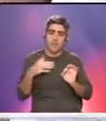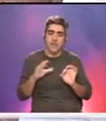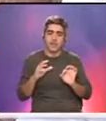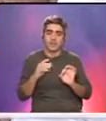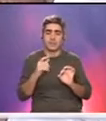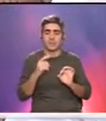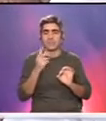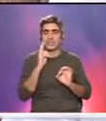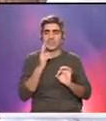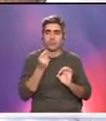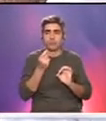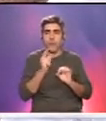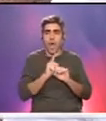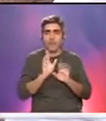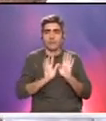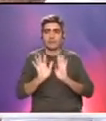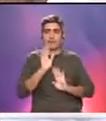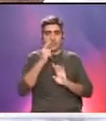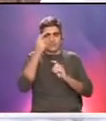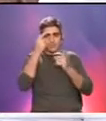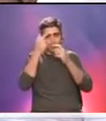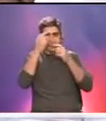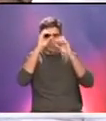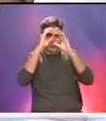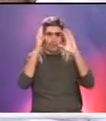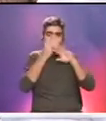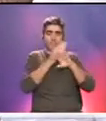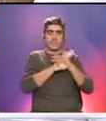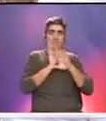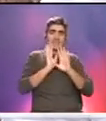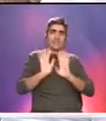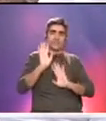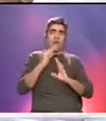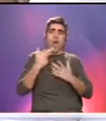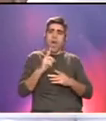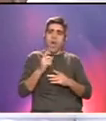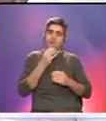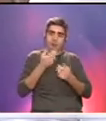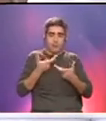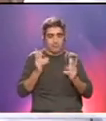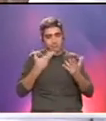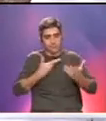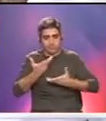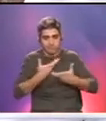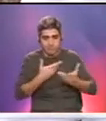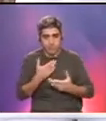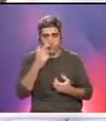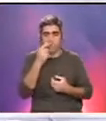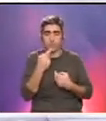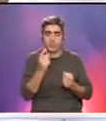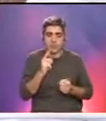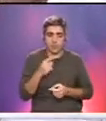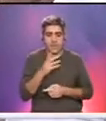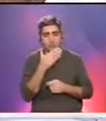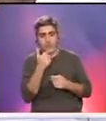preconceito. Claro. E agora já não. Agora já falam sem preconceito. E por isso as pessoas não dizem. Ai, estás bonito, ai, fica-te